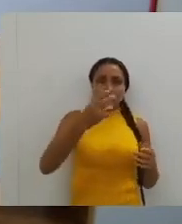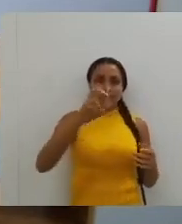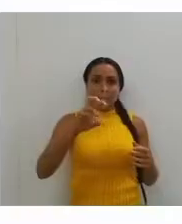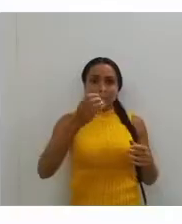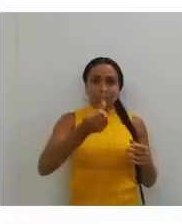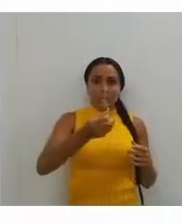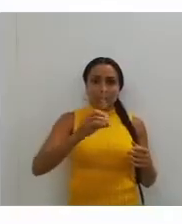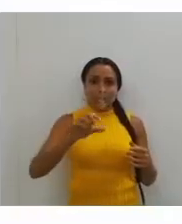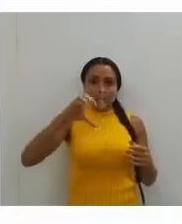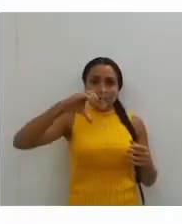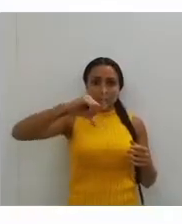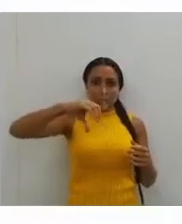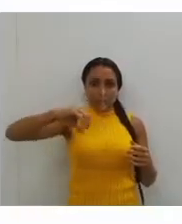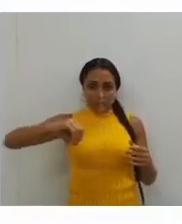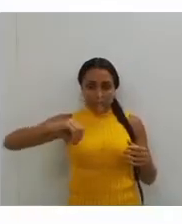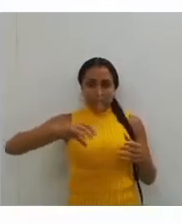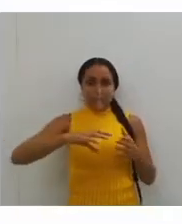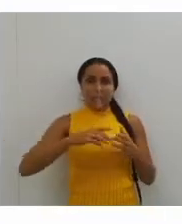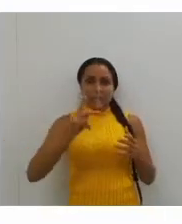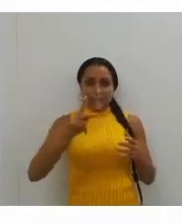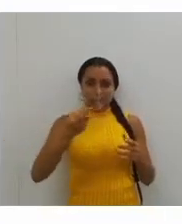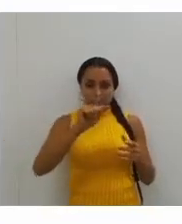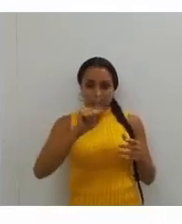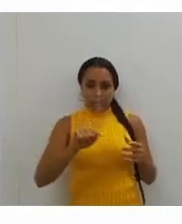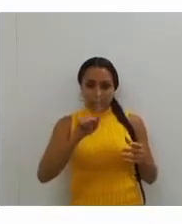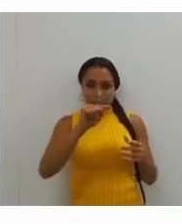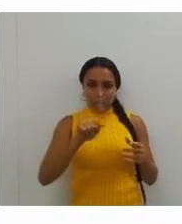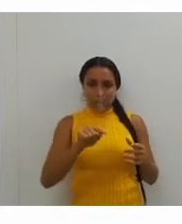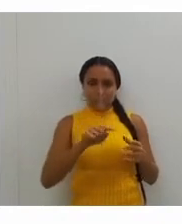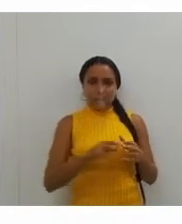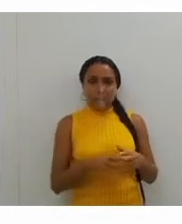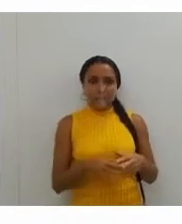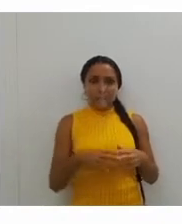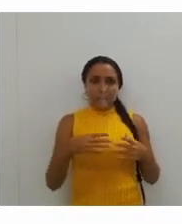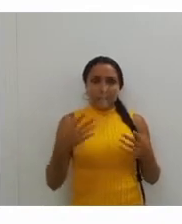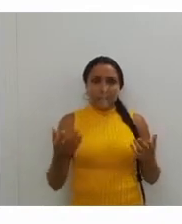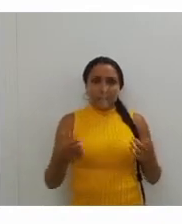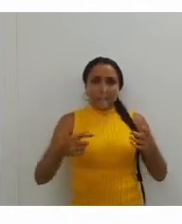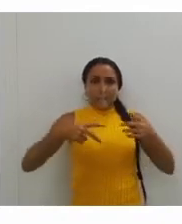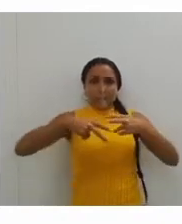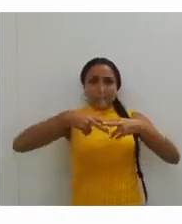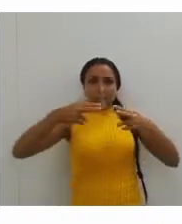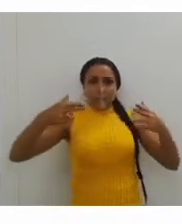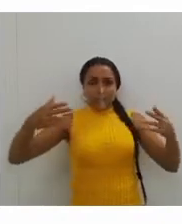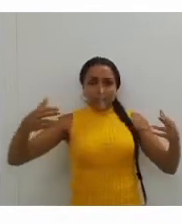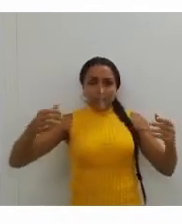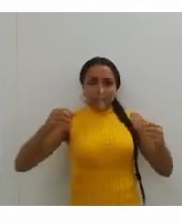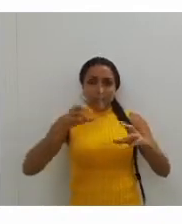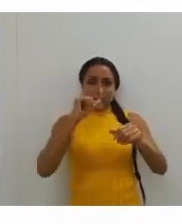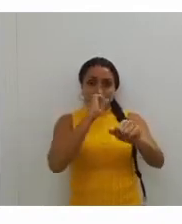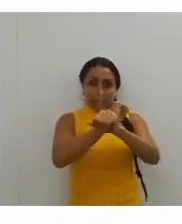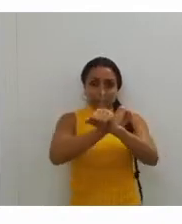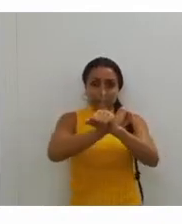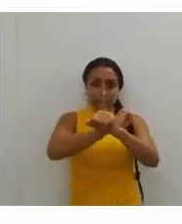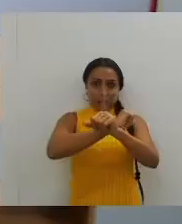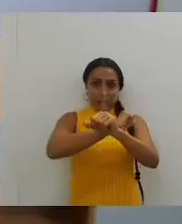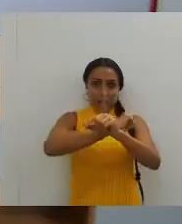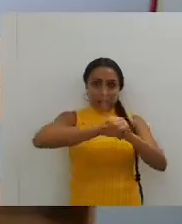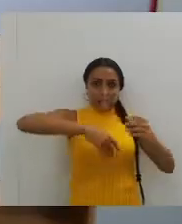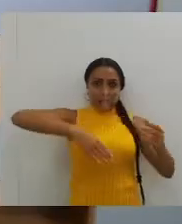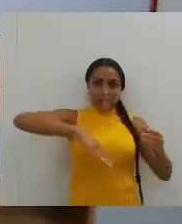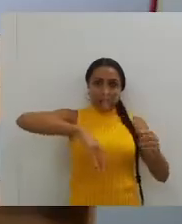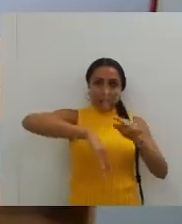60 e 90. E disse que o objeto está aqui preso por intermédio de um fio. Se ele está preso